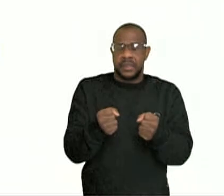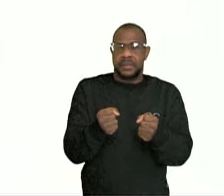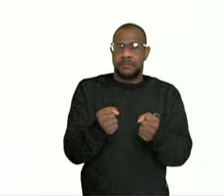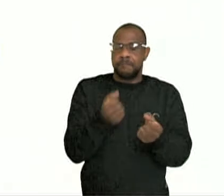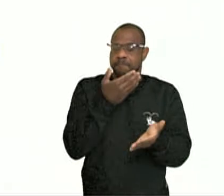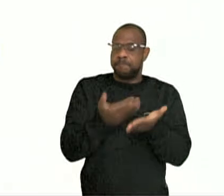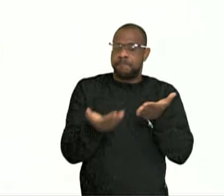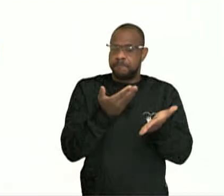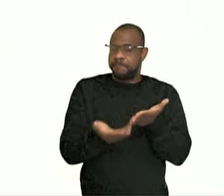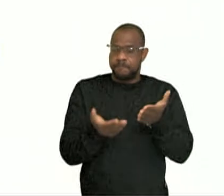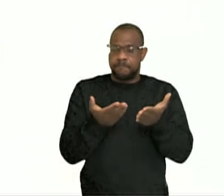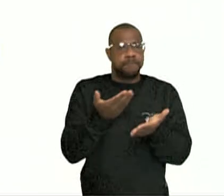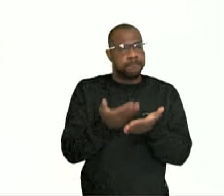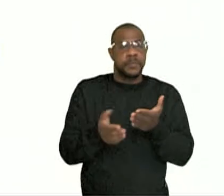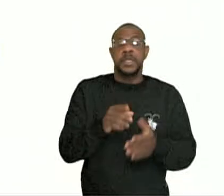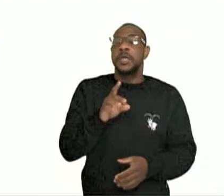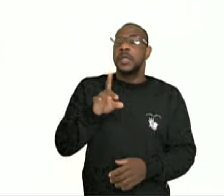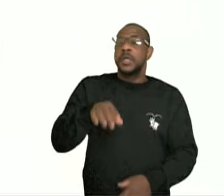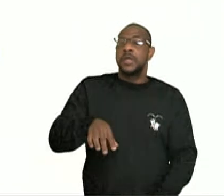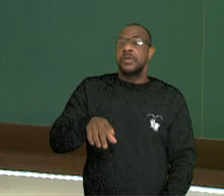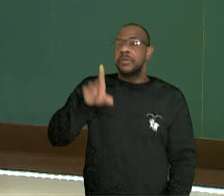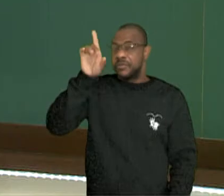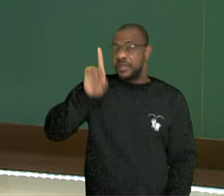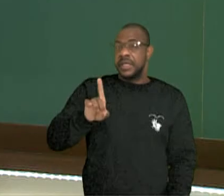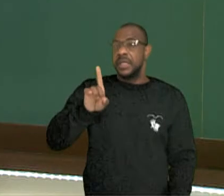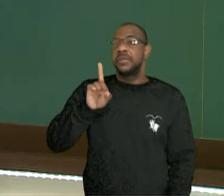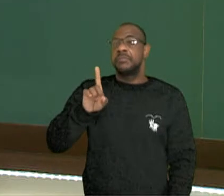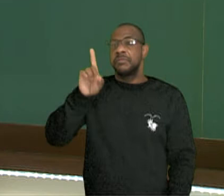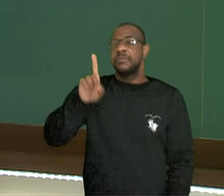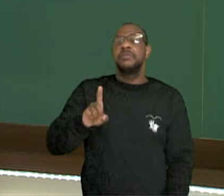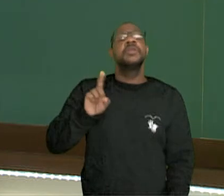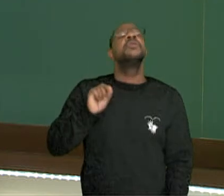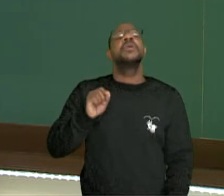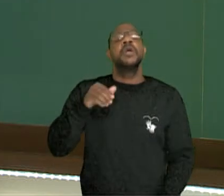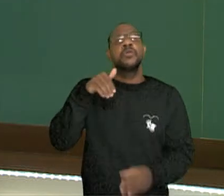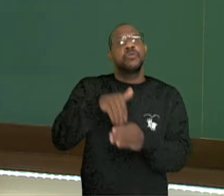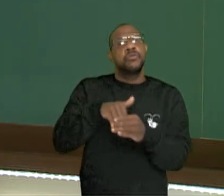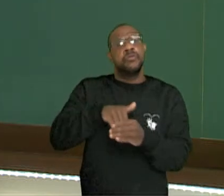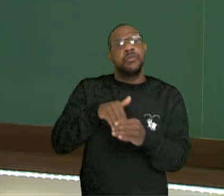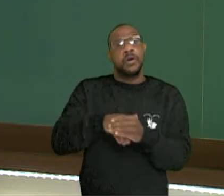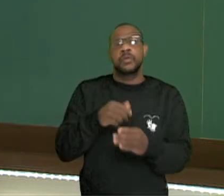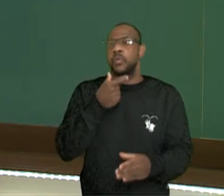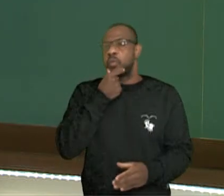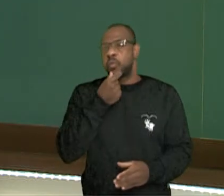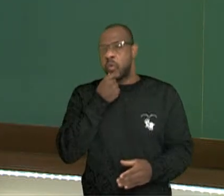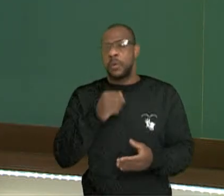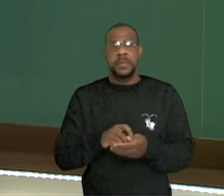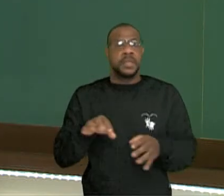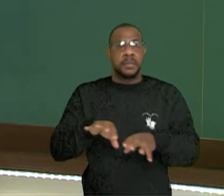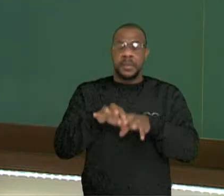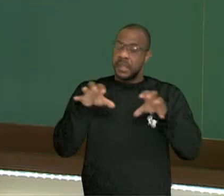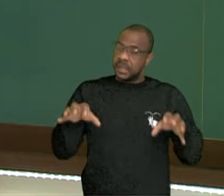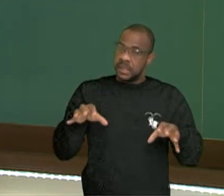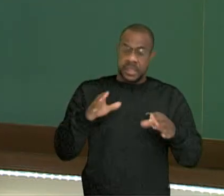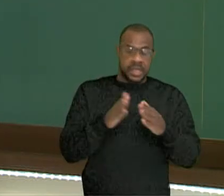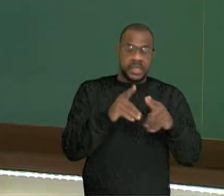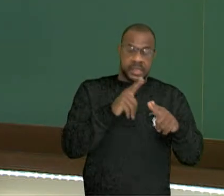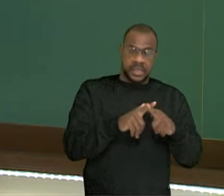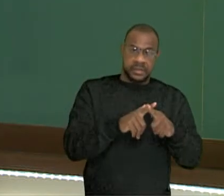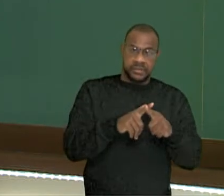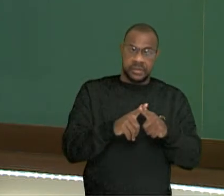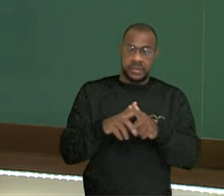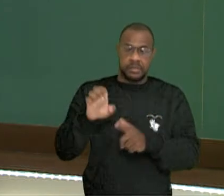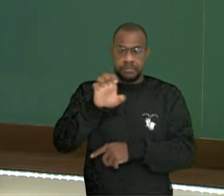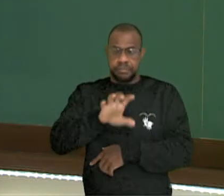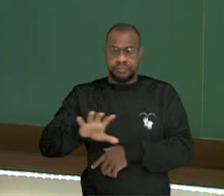comuns e o direito do voto universal masculino. Defendiam a separação entre igreja e Estado e o fim do dízimo. Já